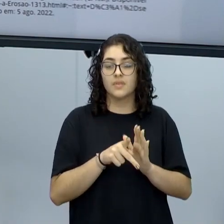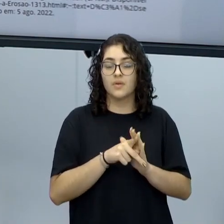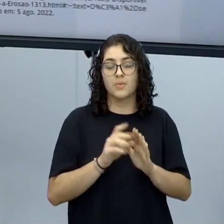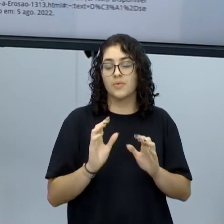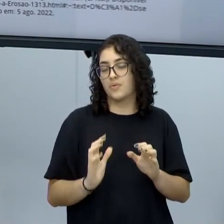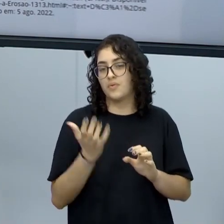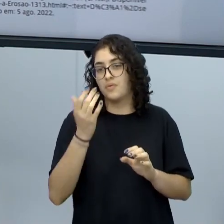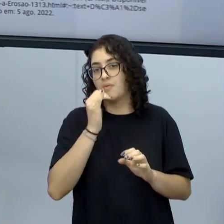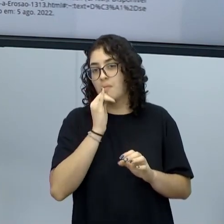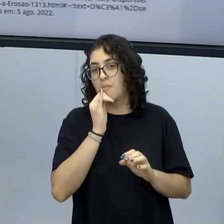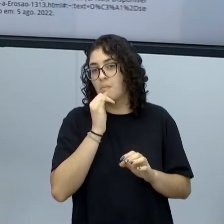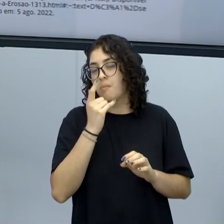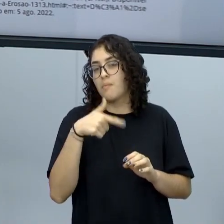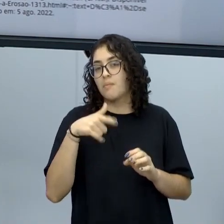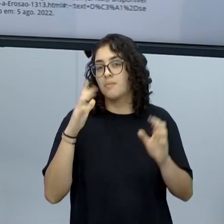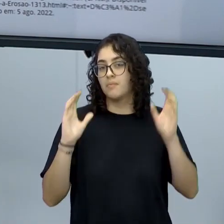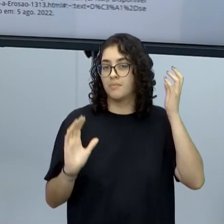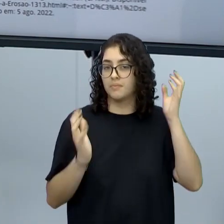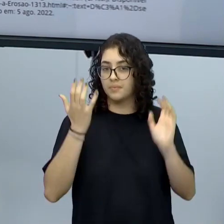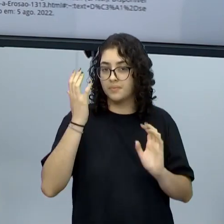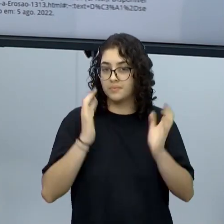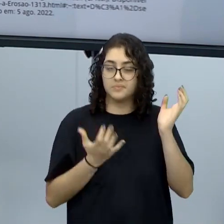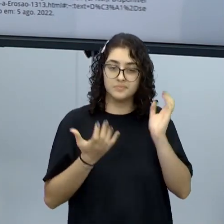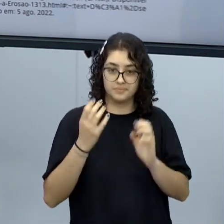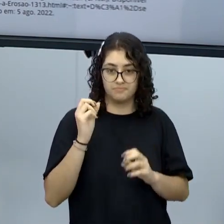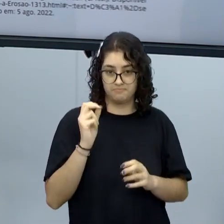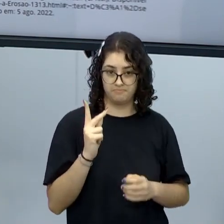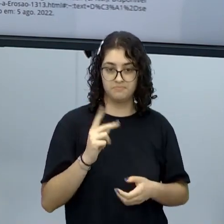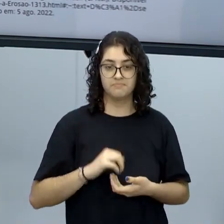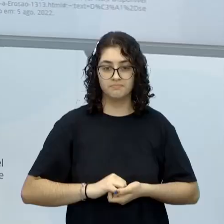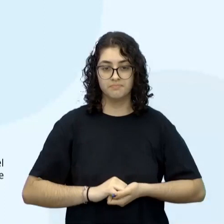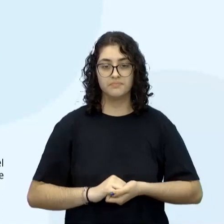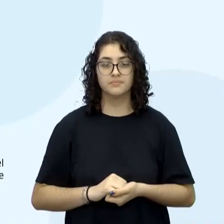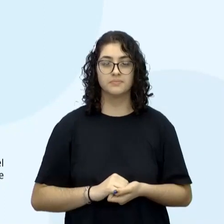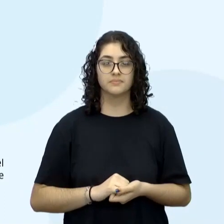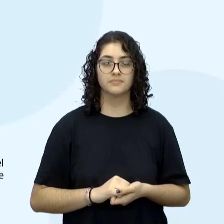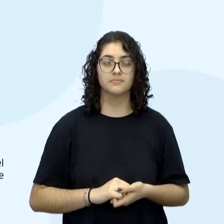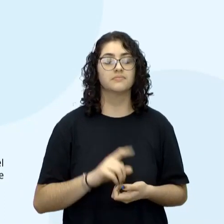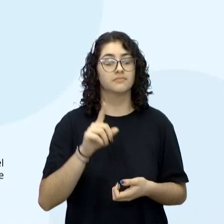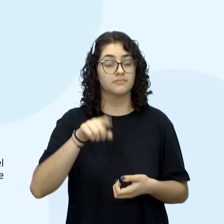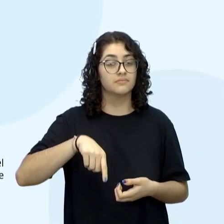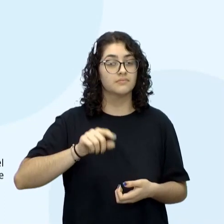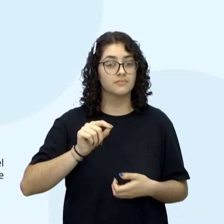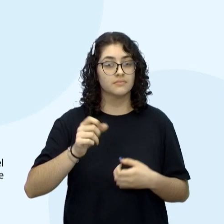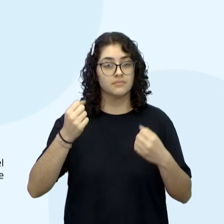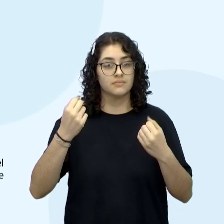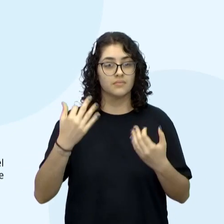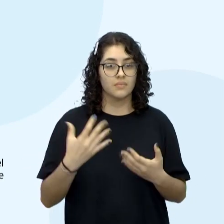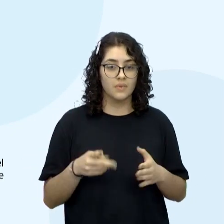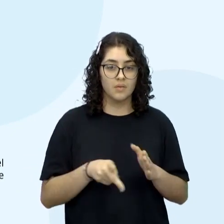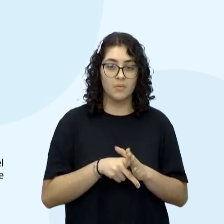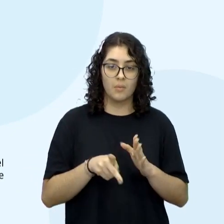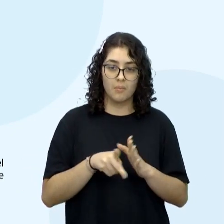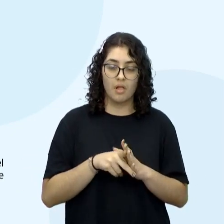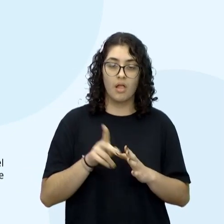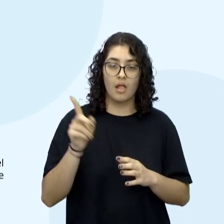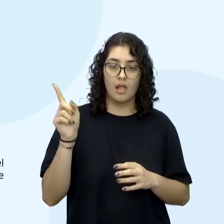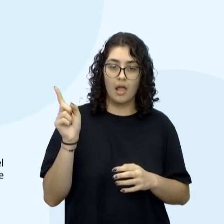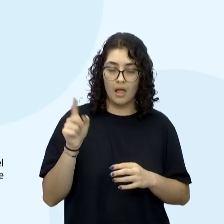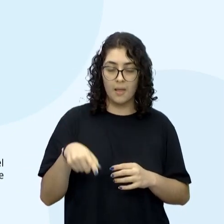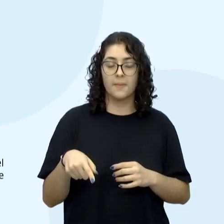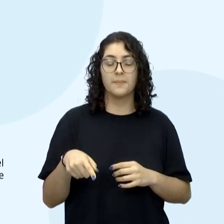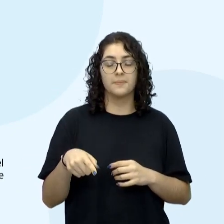externos, como o clima, né? Clima, tempo e afins. E justamente, quando a gente fala da erosão, ela é